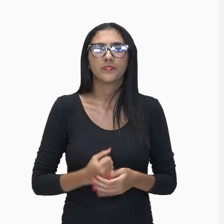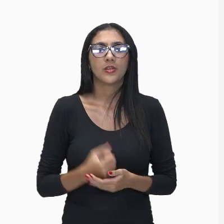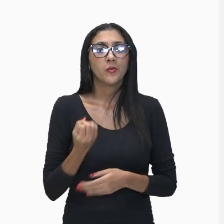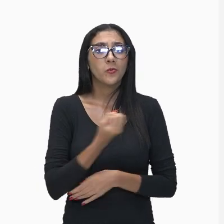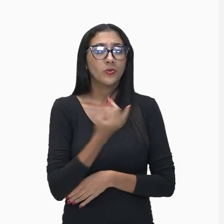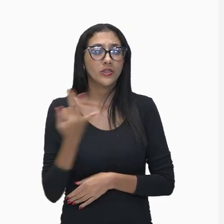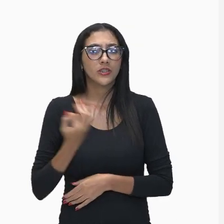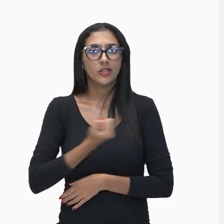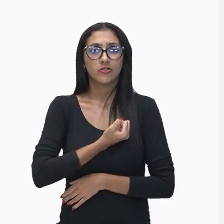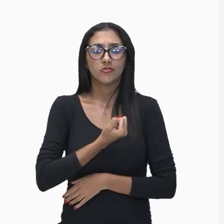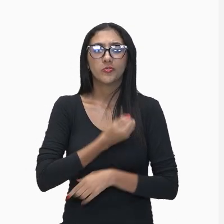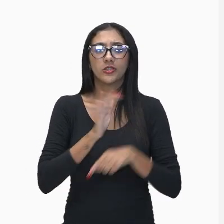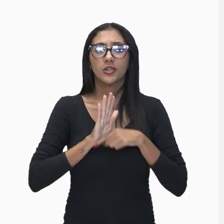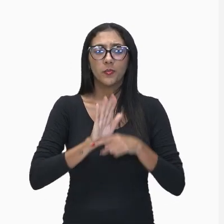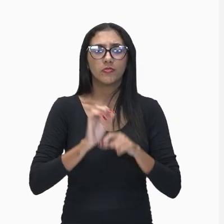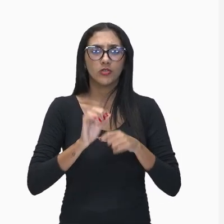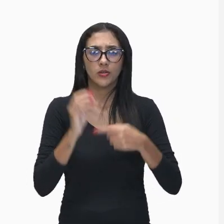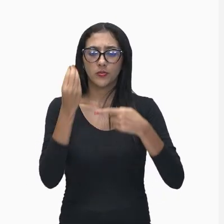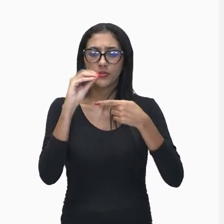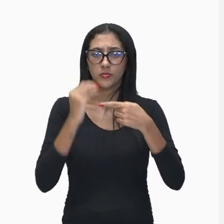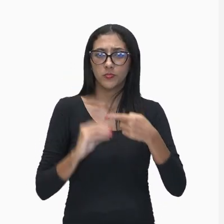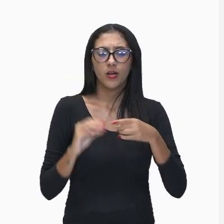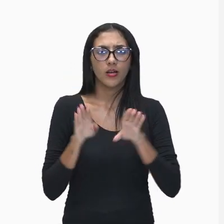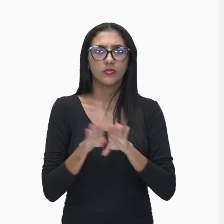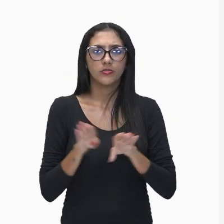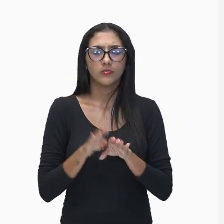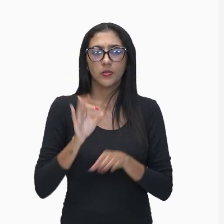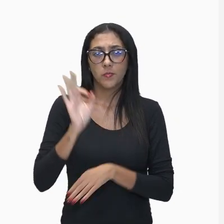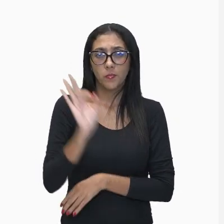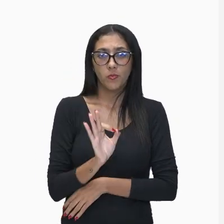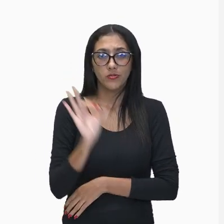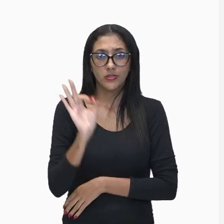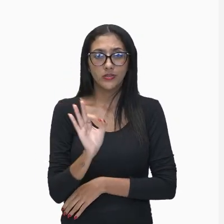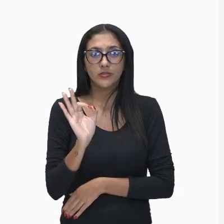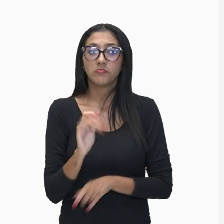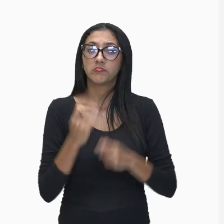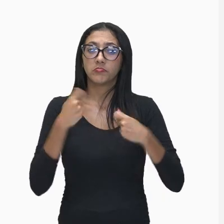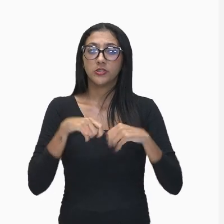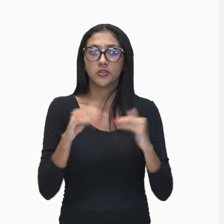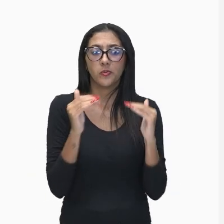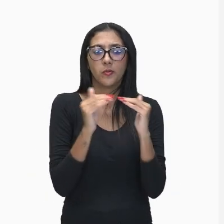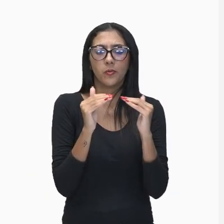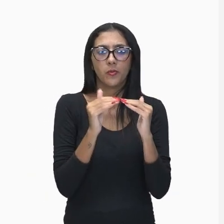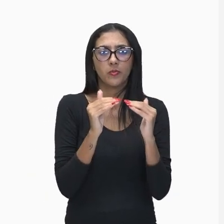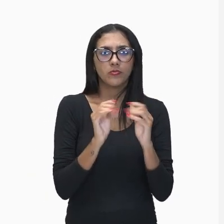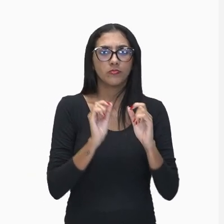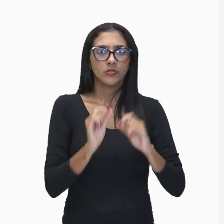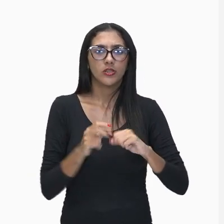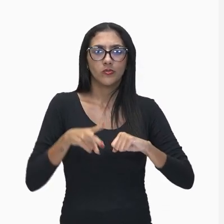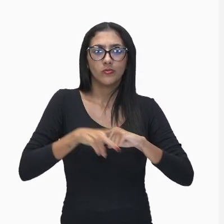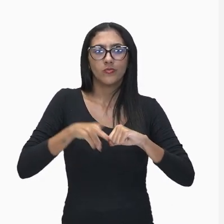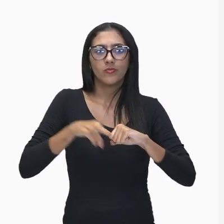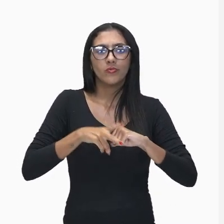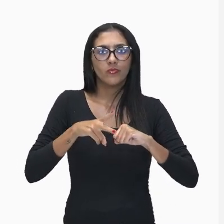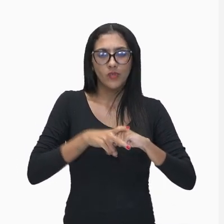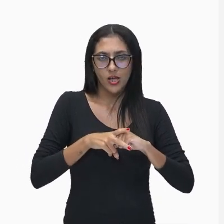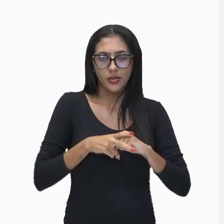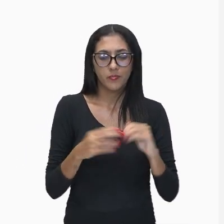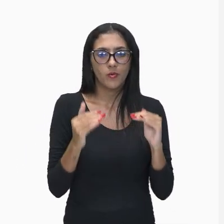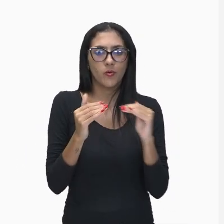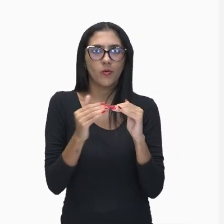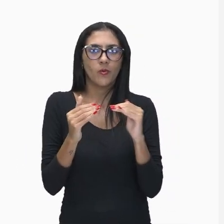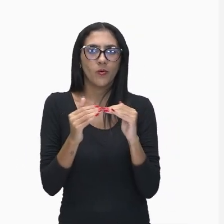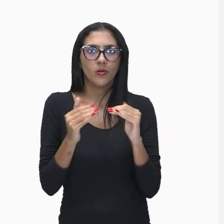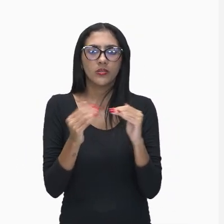que expressam frações e porcentagens exigem concordância no verbo, ou seja, do verbo, com o